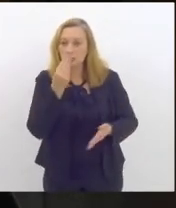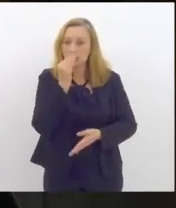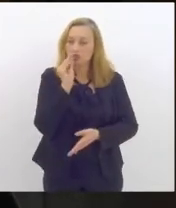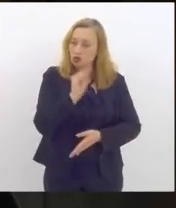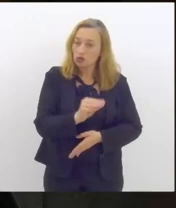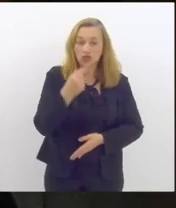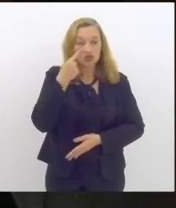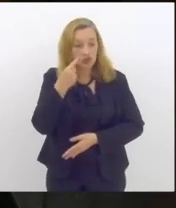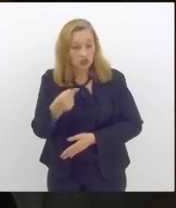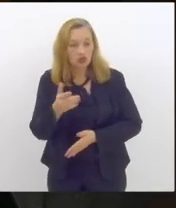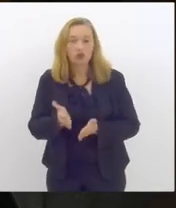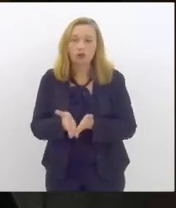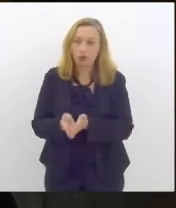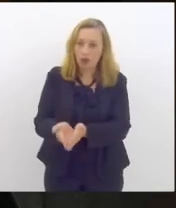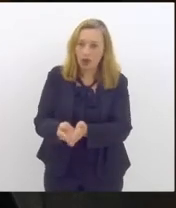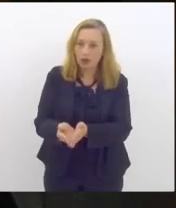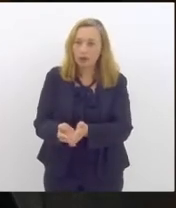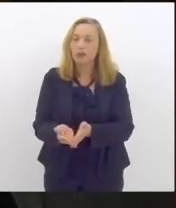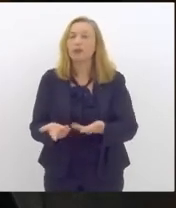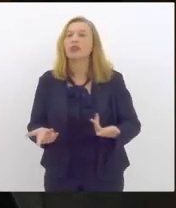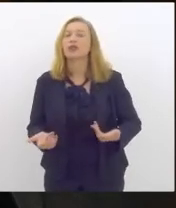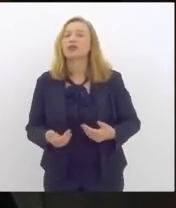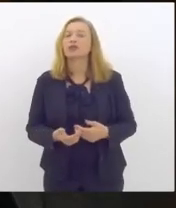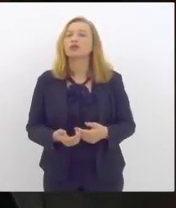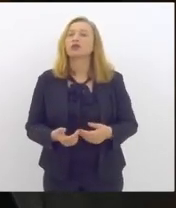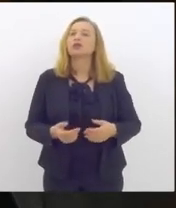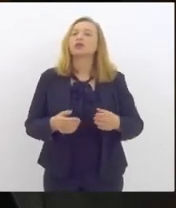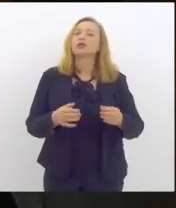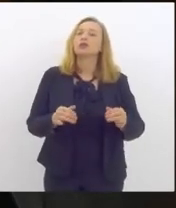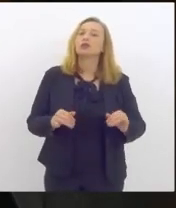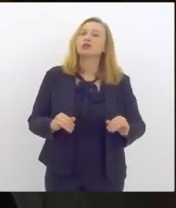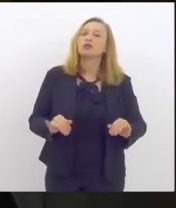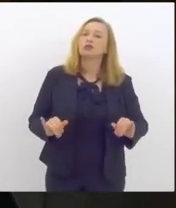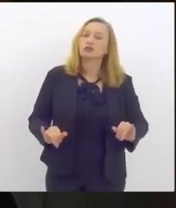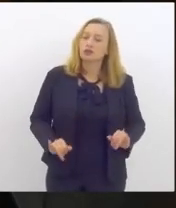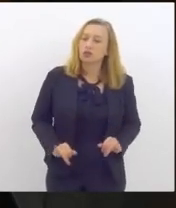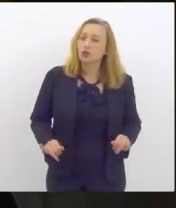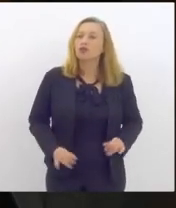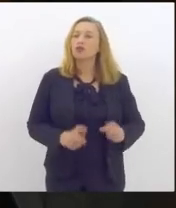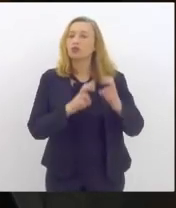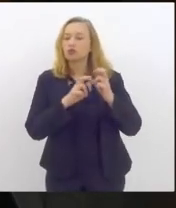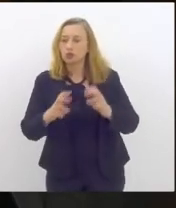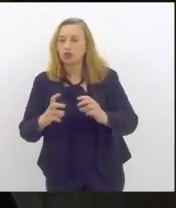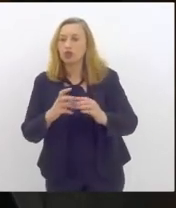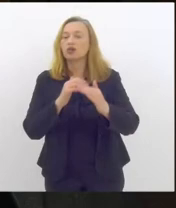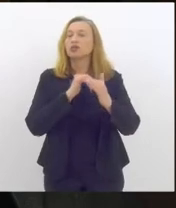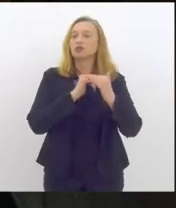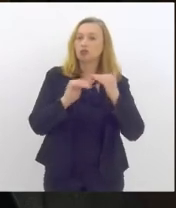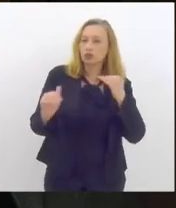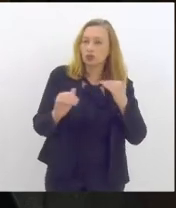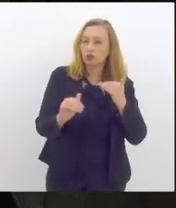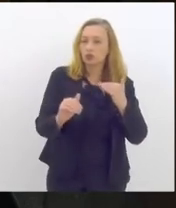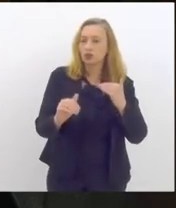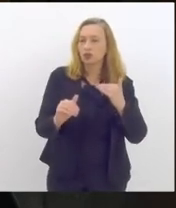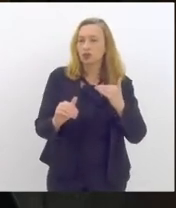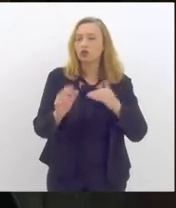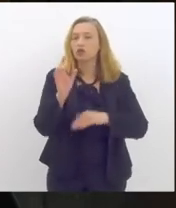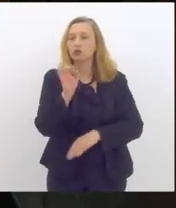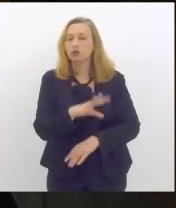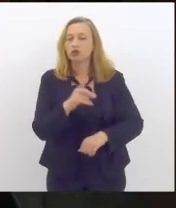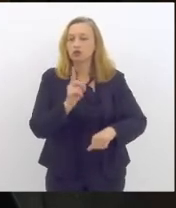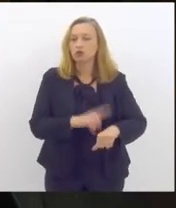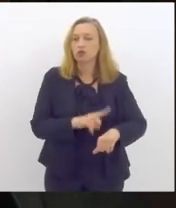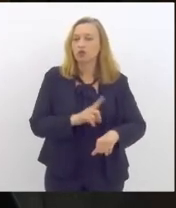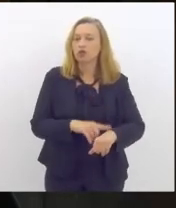descaso que a gente tá vendo com a barca que reflete o descaso dos trens que reflete o descaso dos metrô do metrô que última